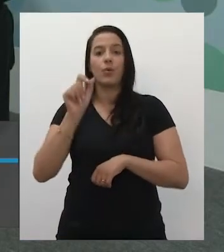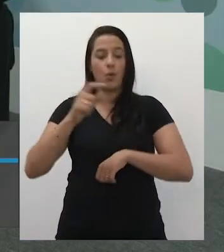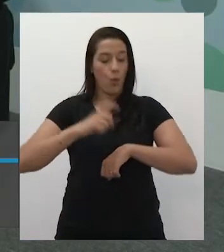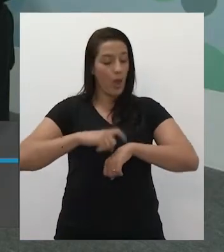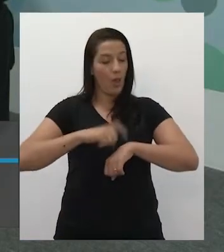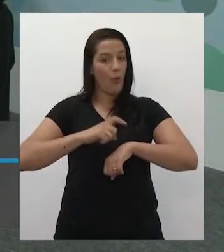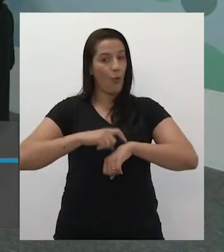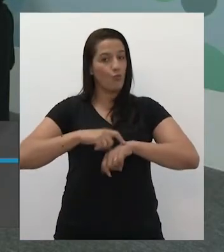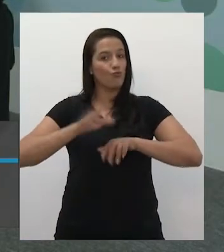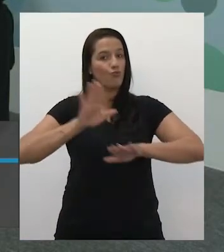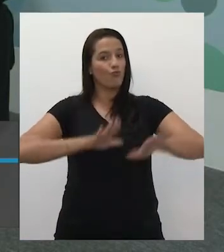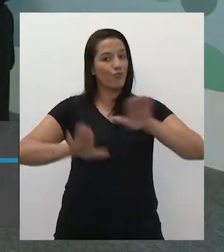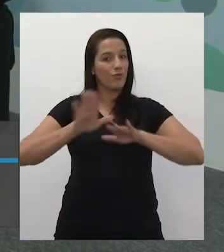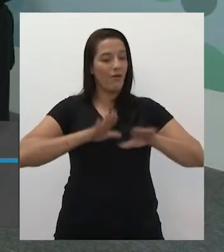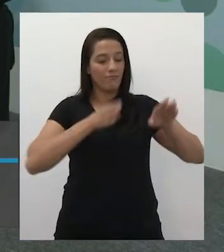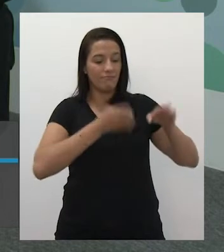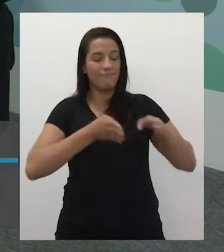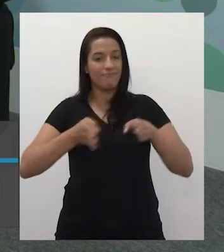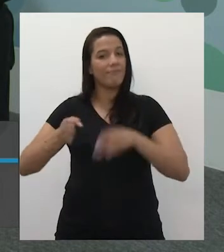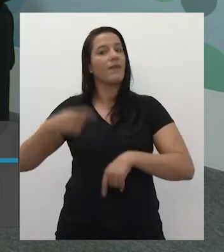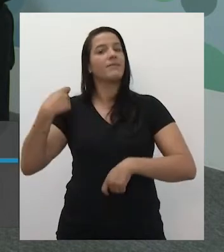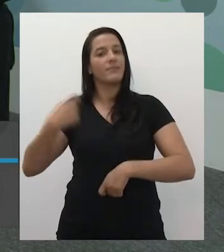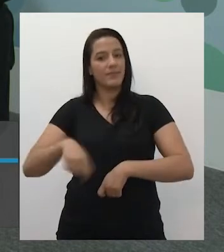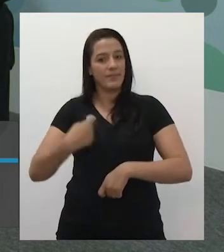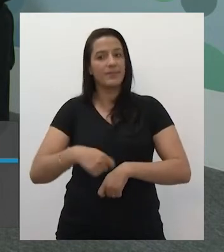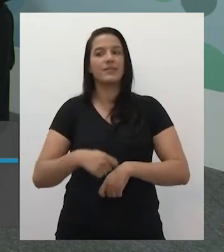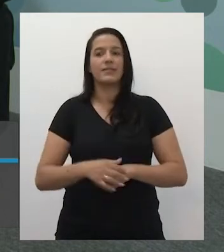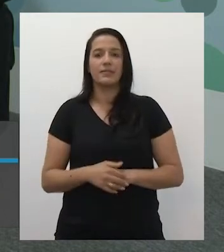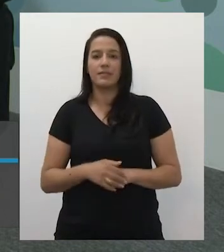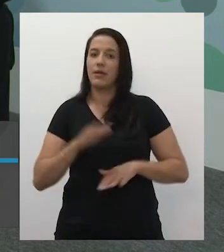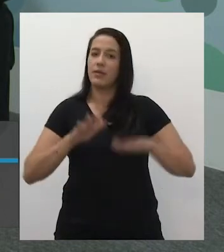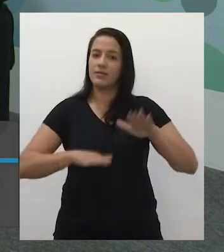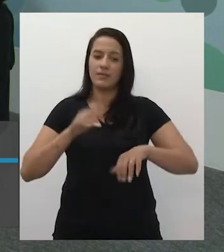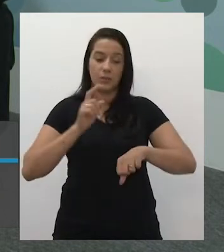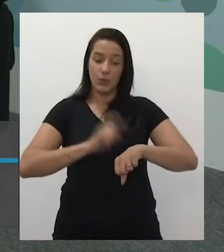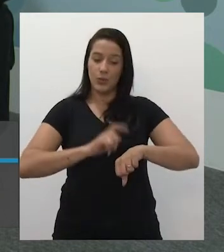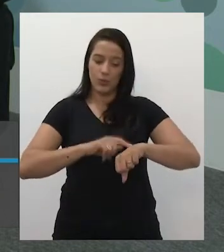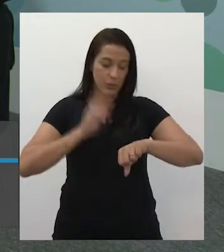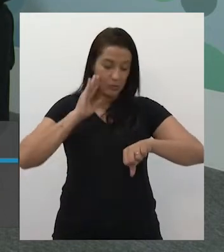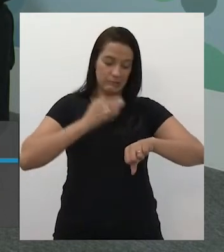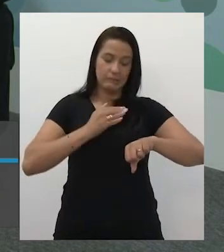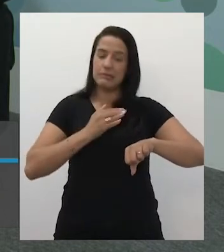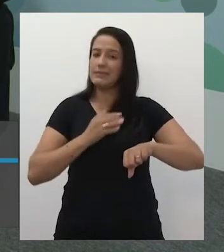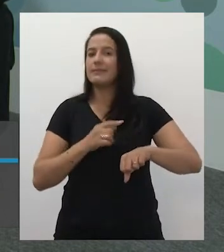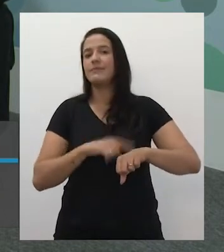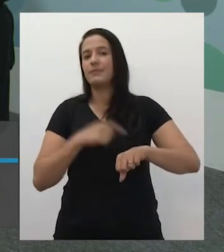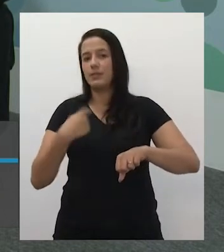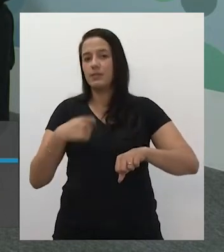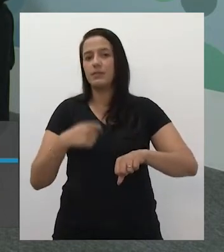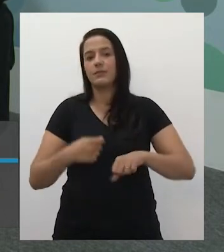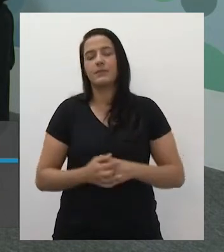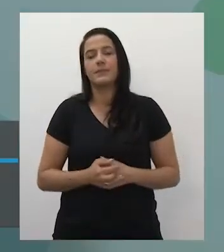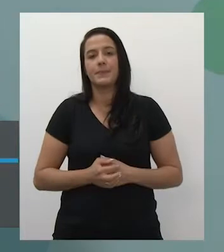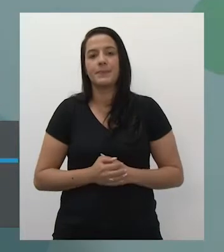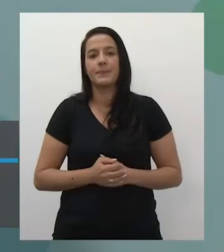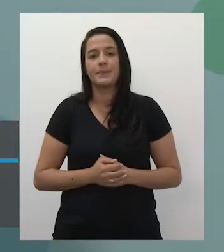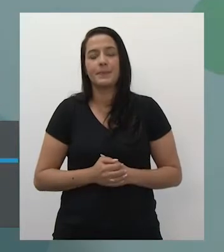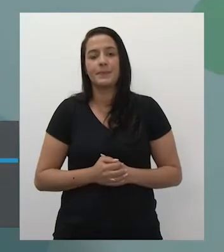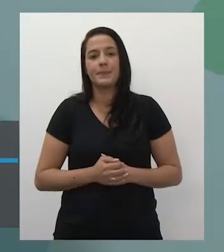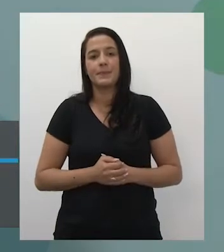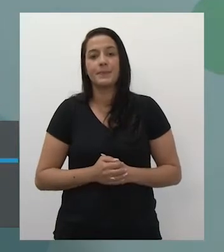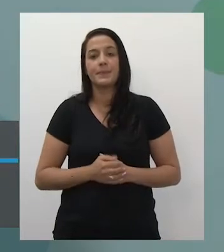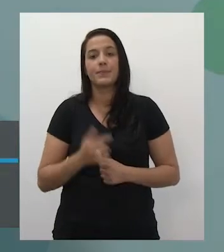ela fala que para a autogestão, né, também é necessário fazer a gestão do tempo, né, e organizar a nossa rotina, né. Isso também foi